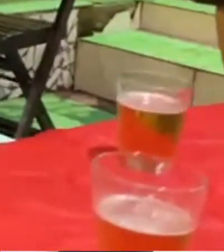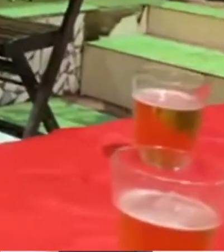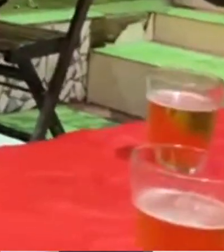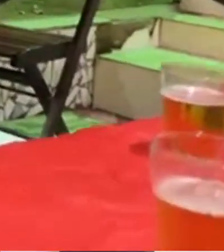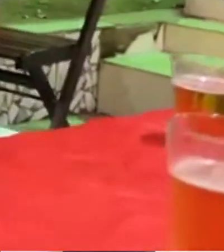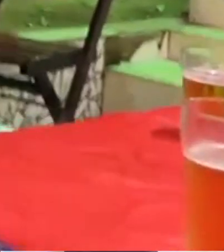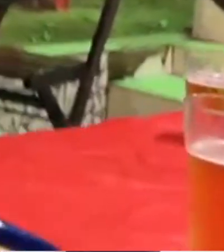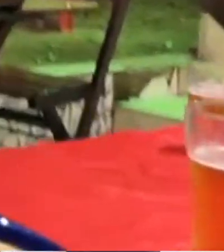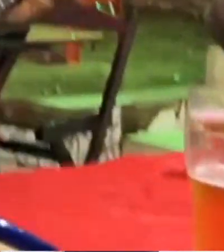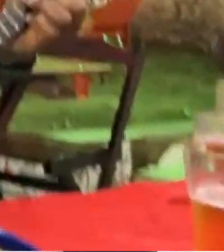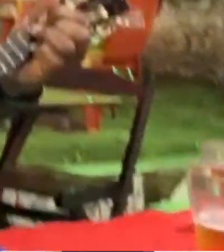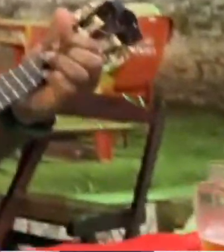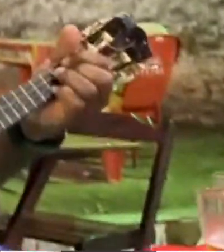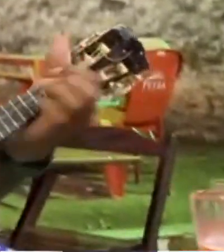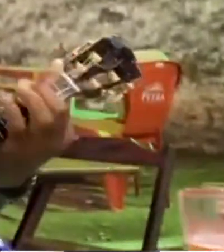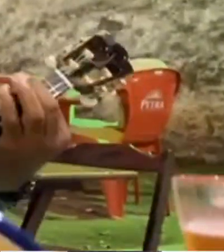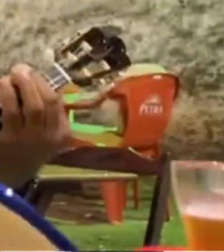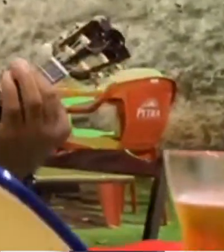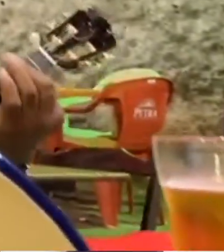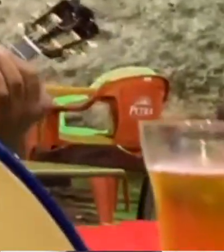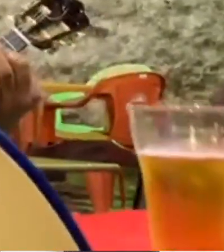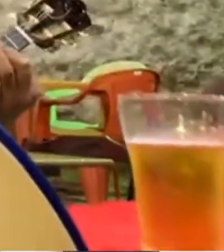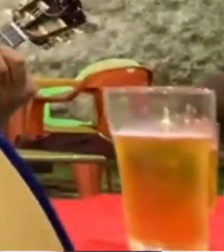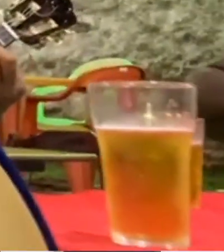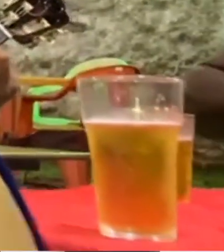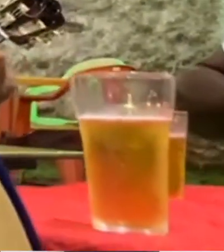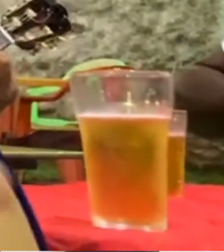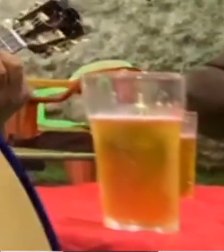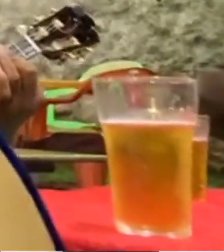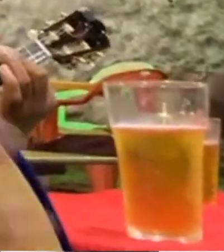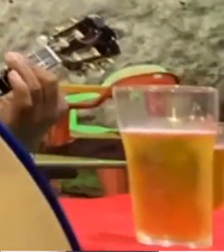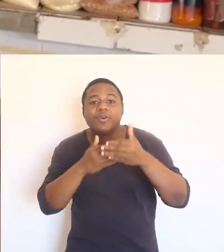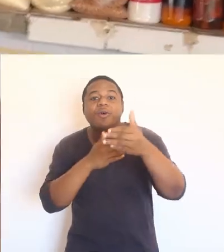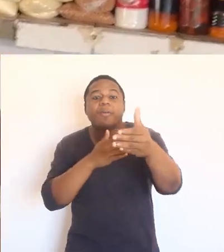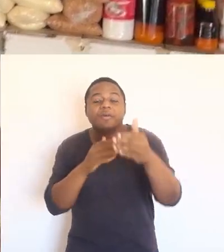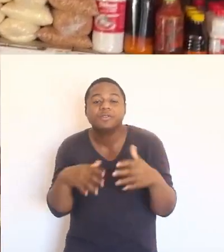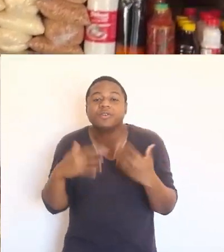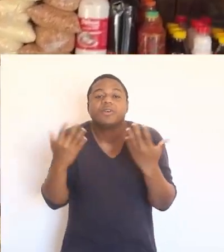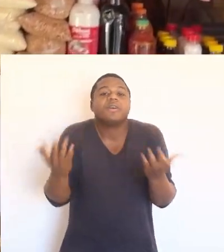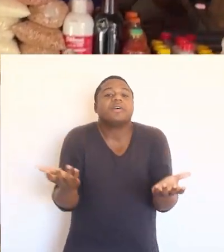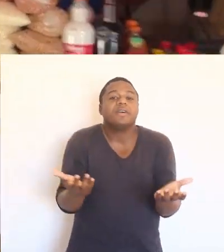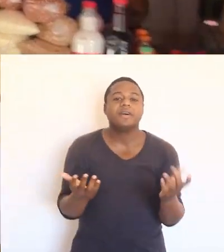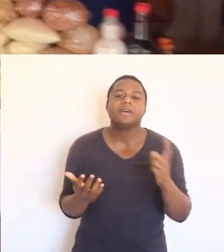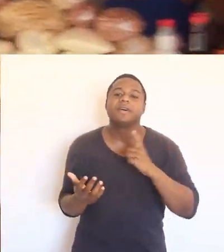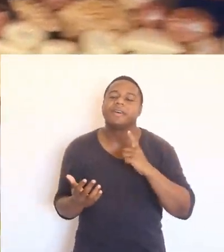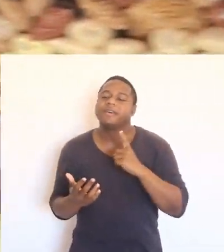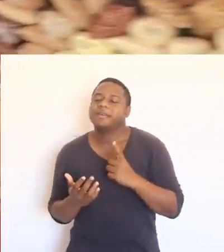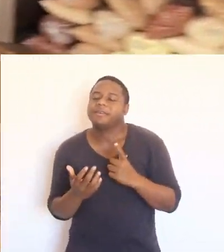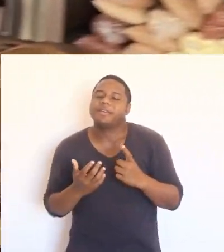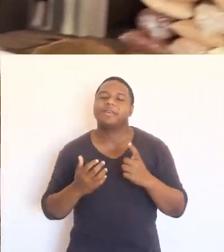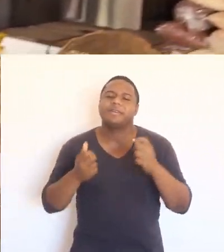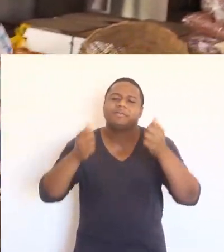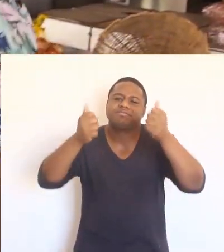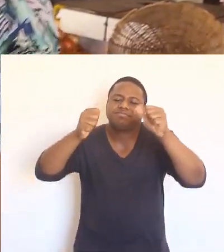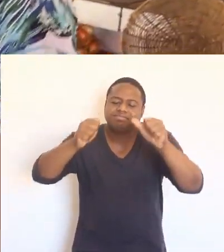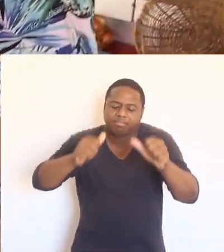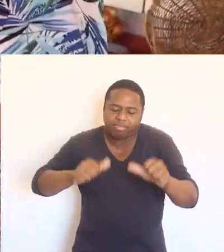amor, a razão. E quando tudo começou